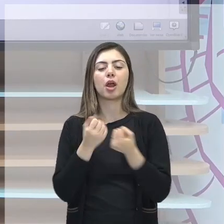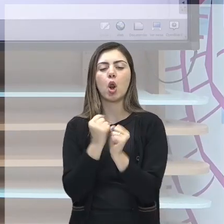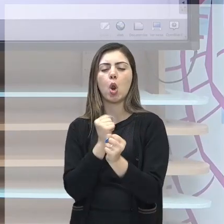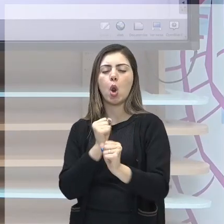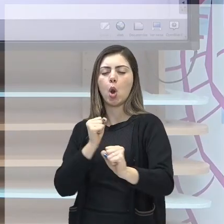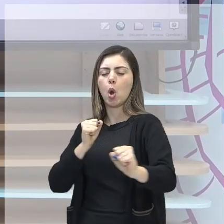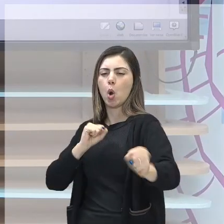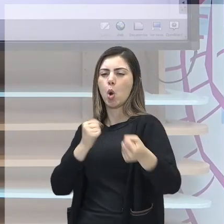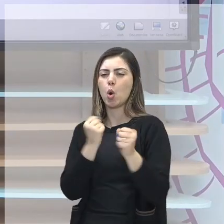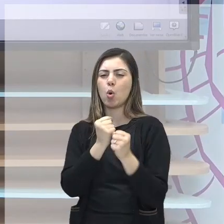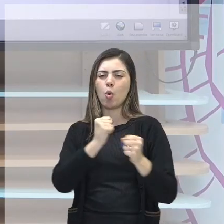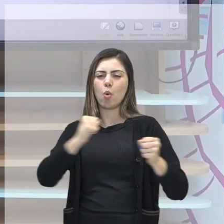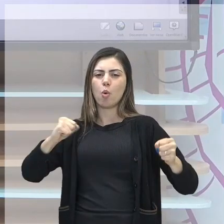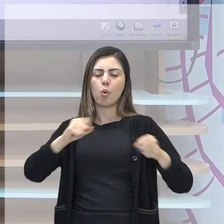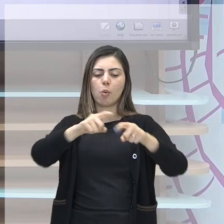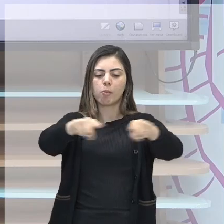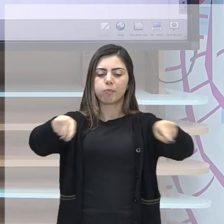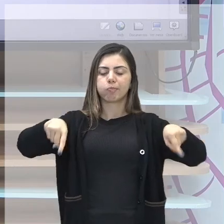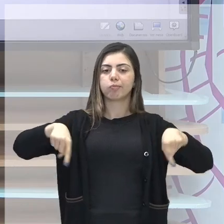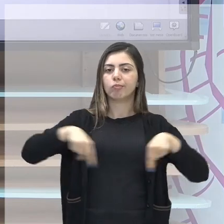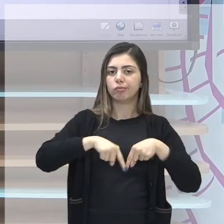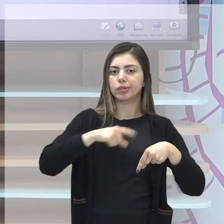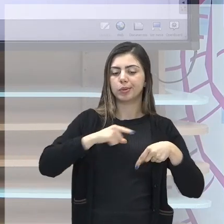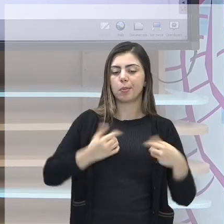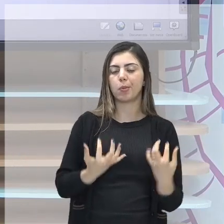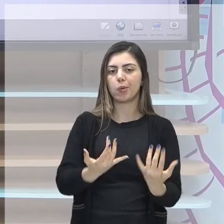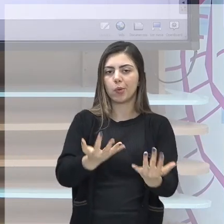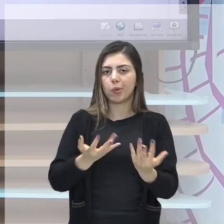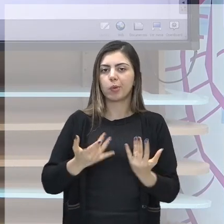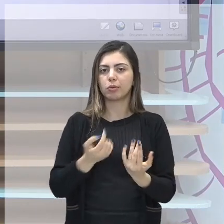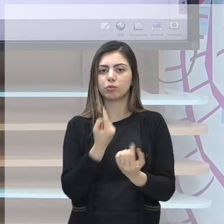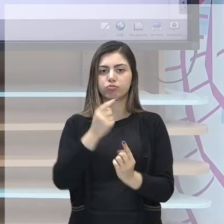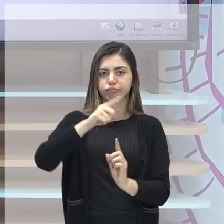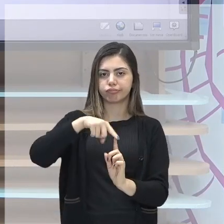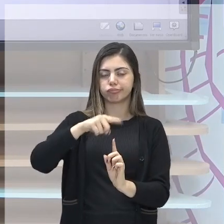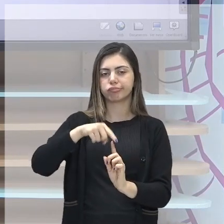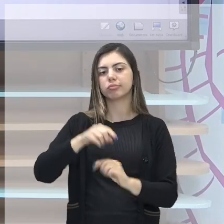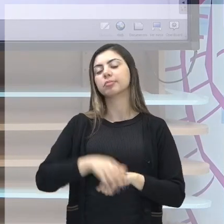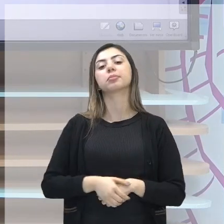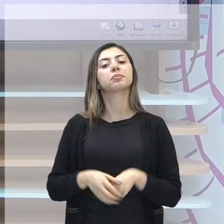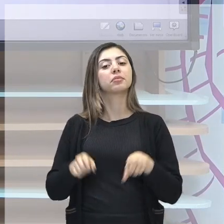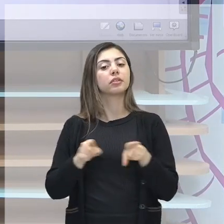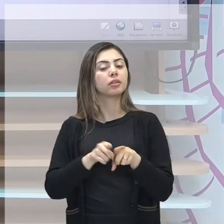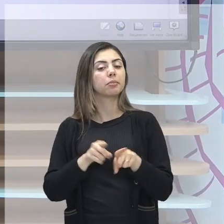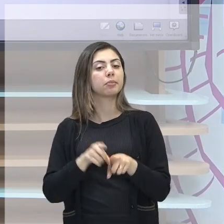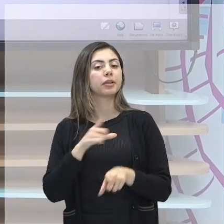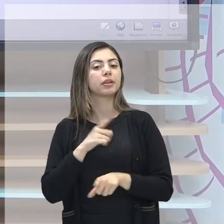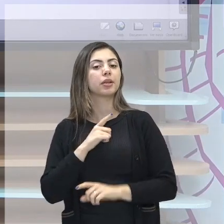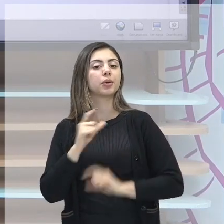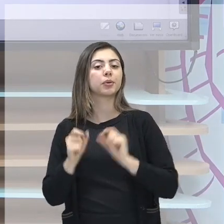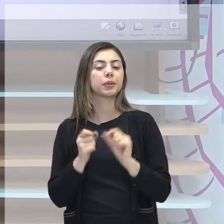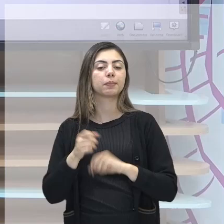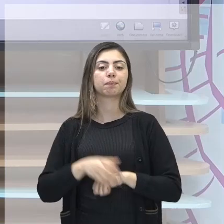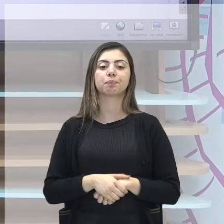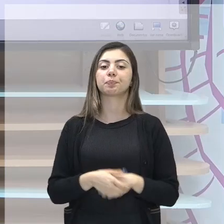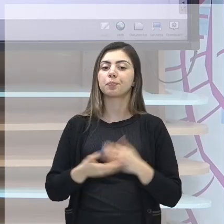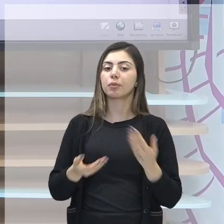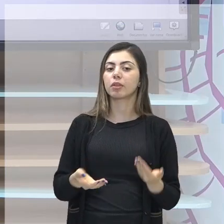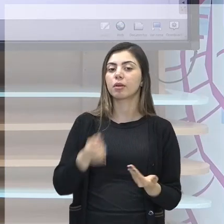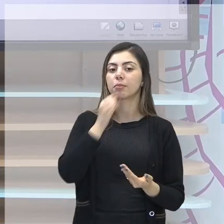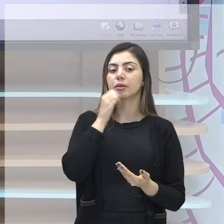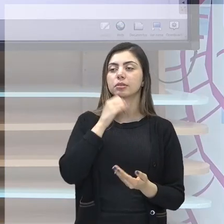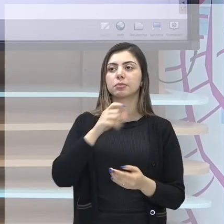terra, os latifúndios, que é onde essa atividade de agricultura ela é desenvolvida. Temos também ali os produtos oriundos